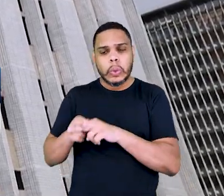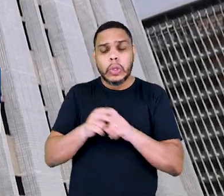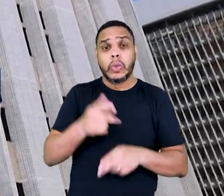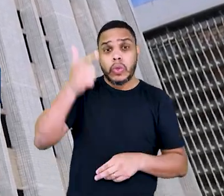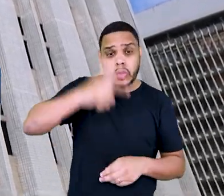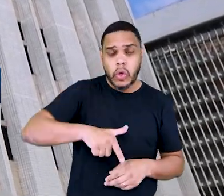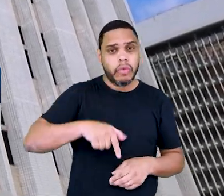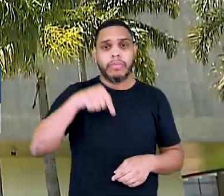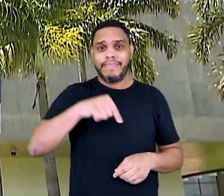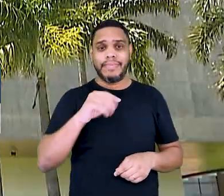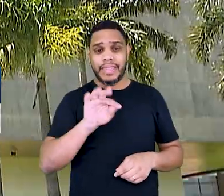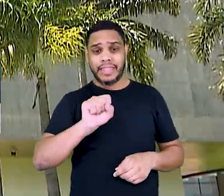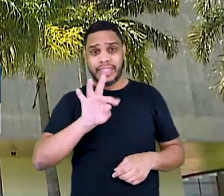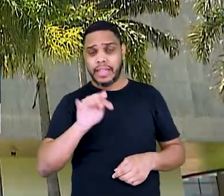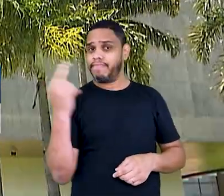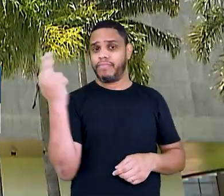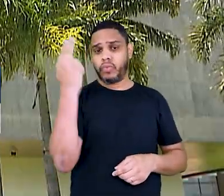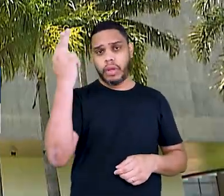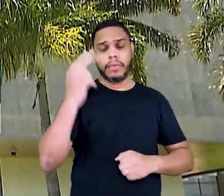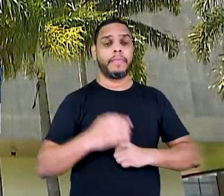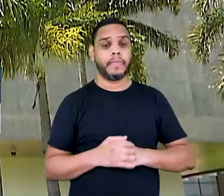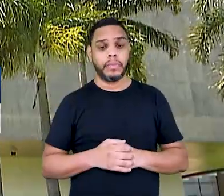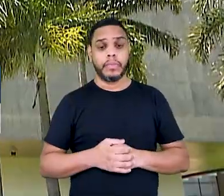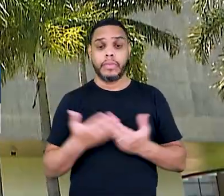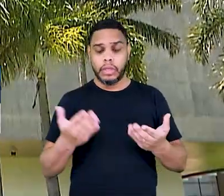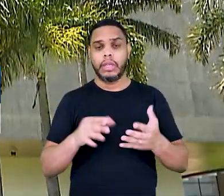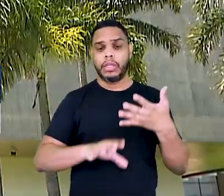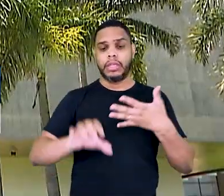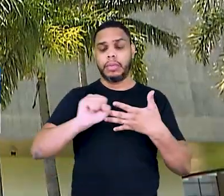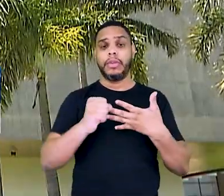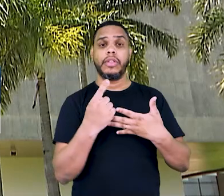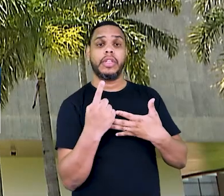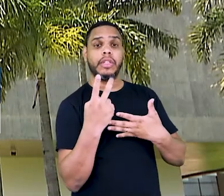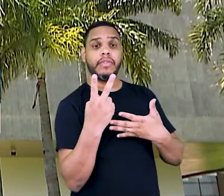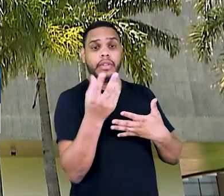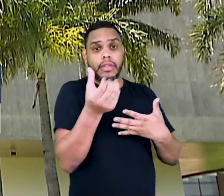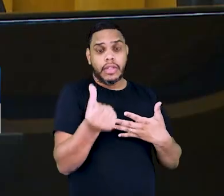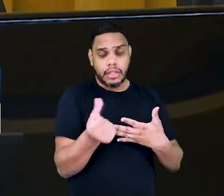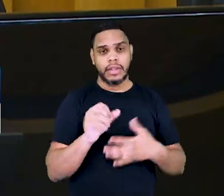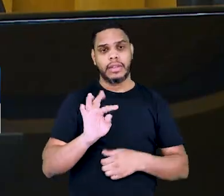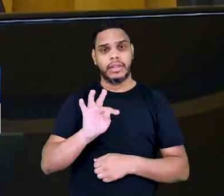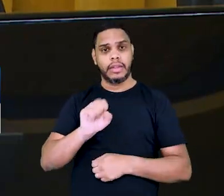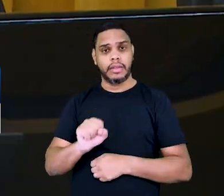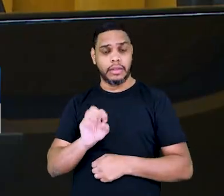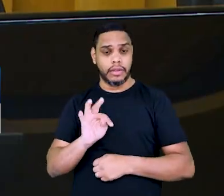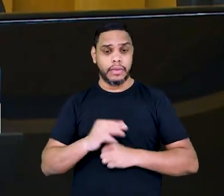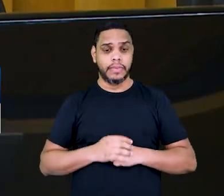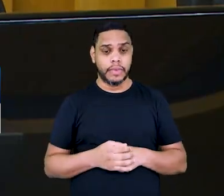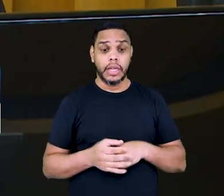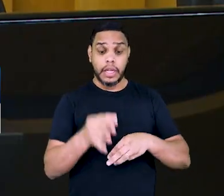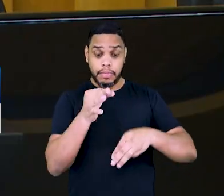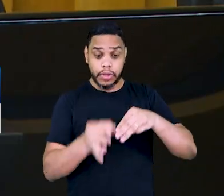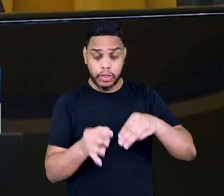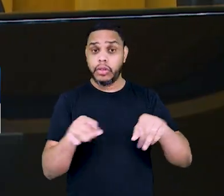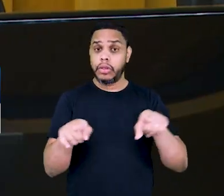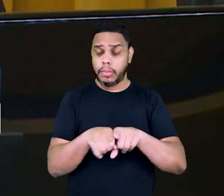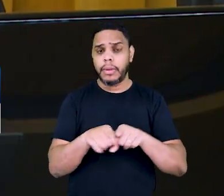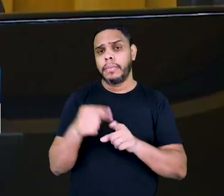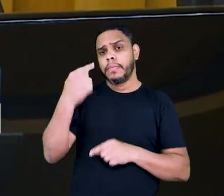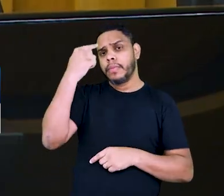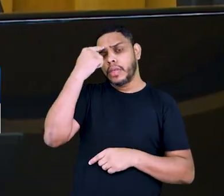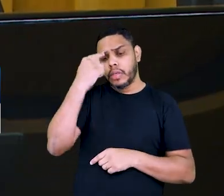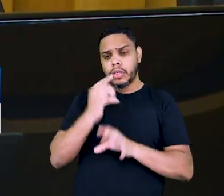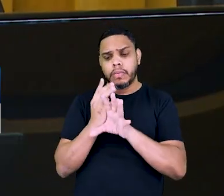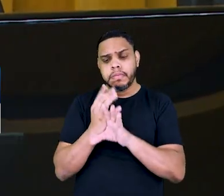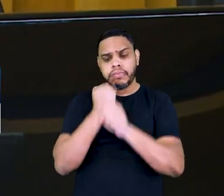não é possível, conforme prevê a súmula 126 do TST. O ministro também considerou que o montante